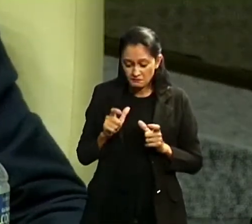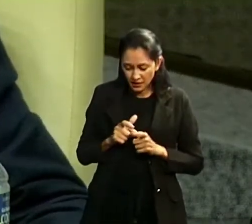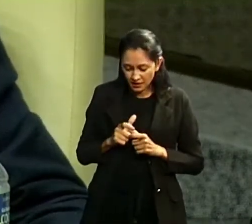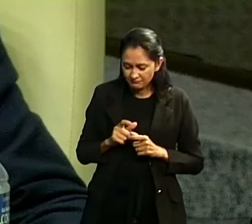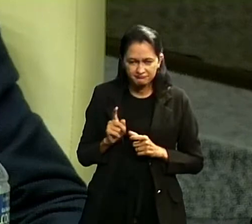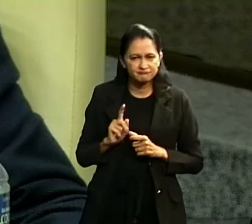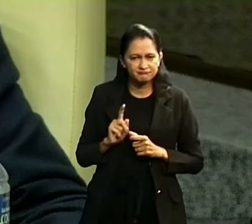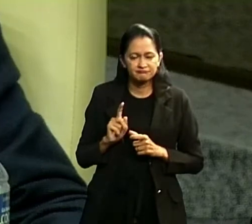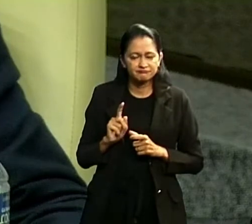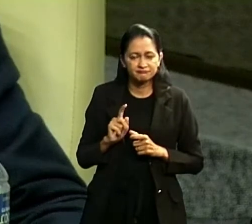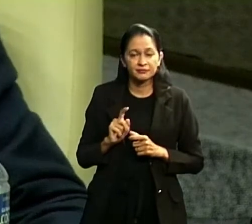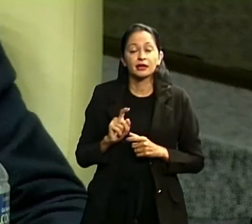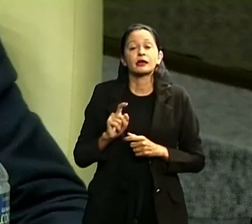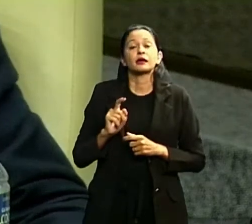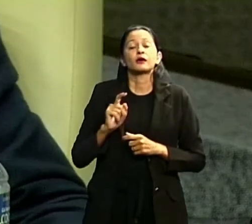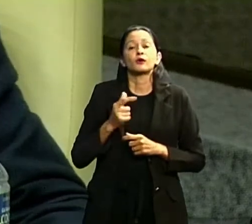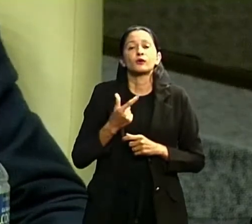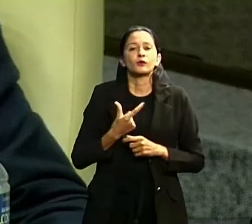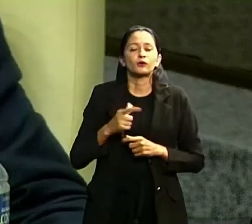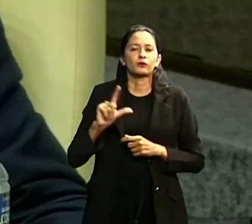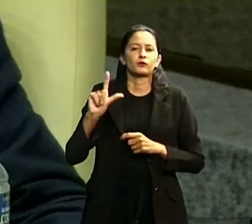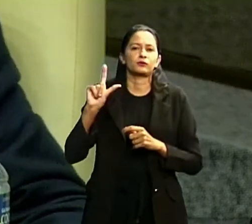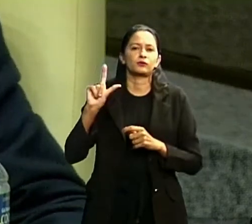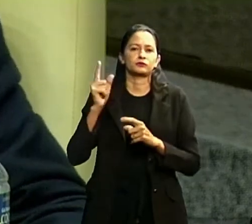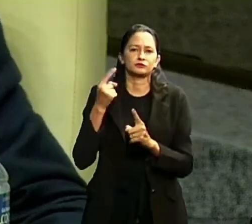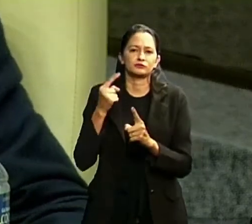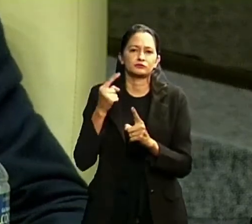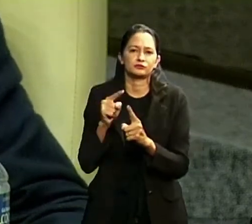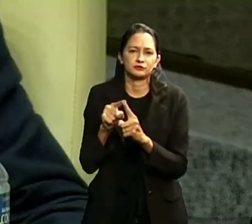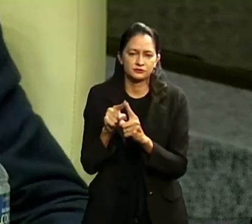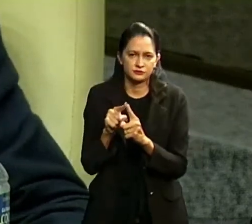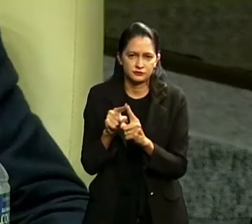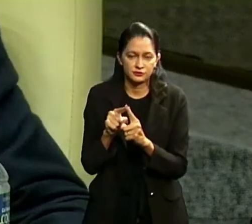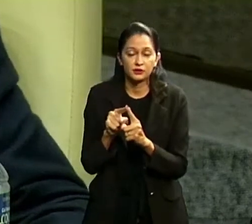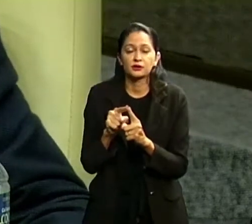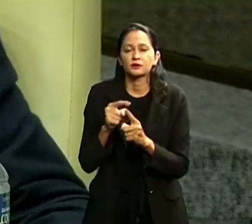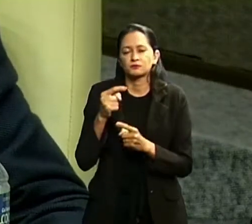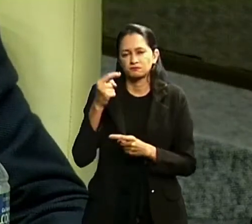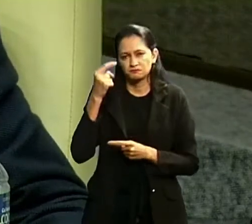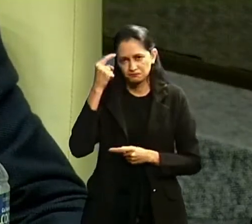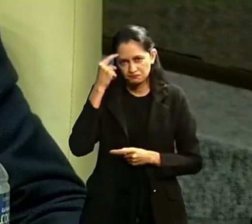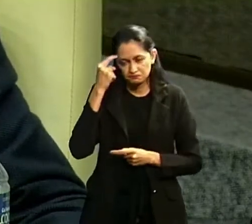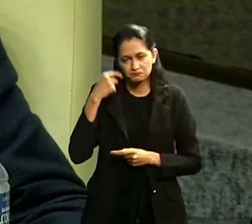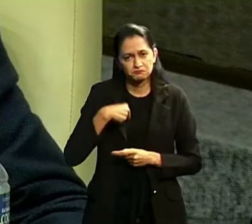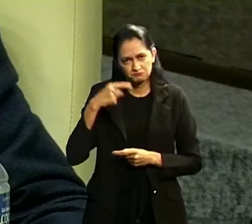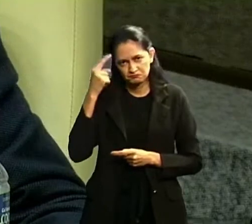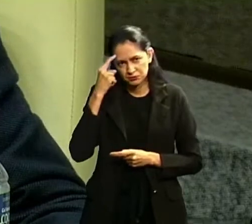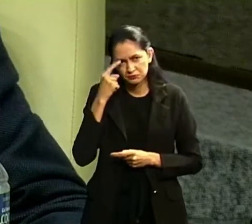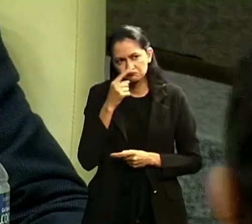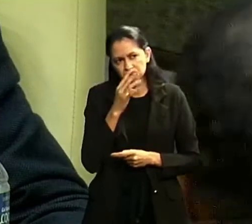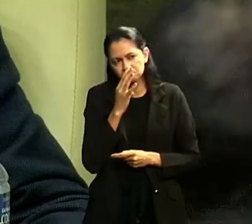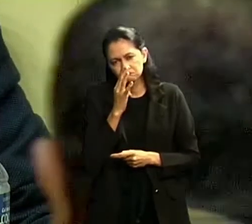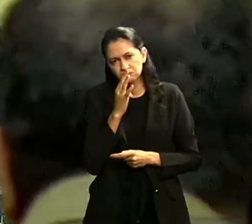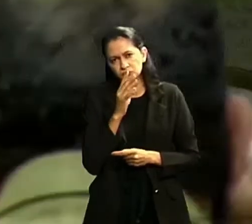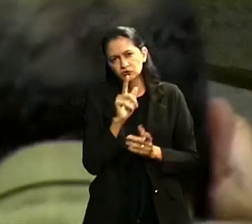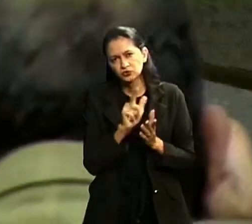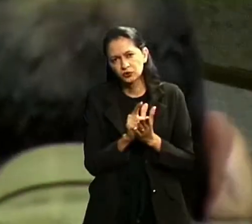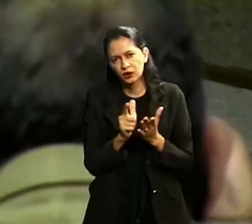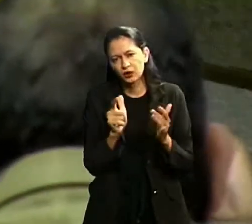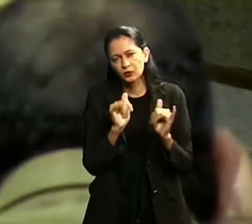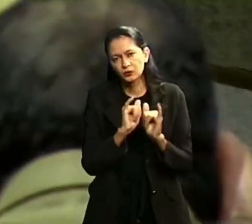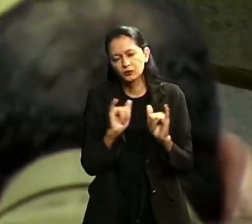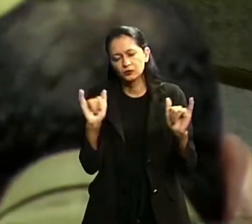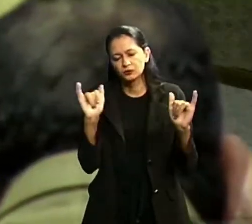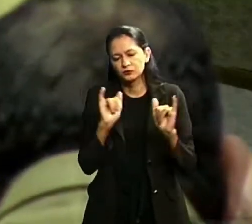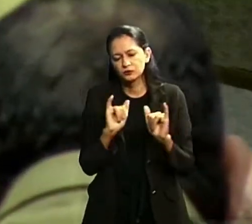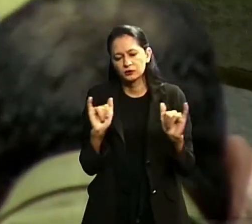outro processo. Eu acho que essa atitude... Eu acho que, acredito, eu acompanhei aí pela mídia, eu não estou